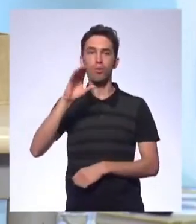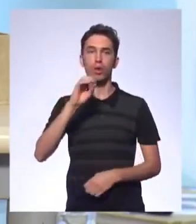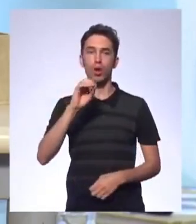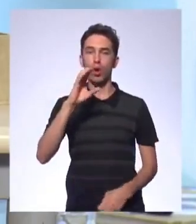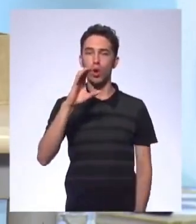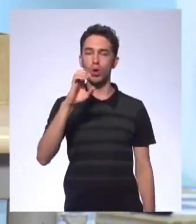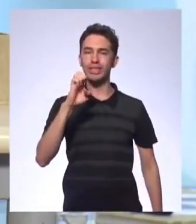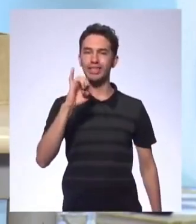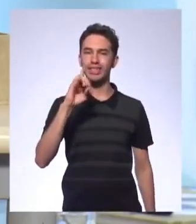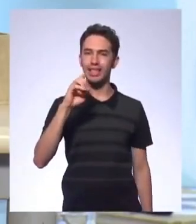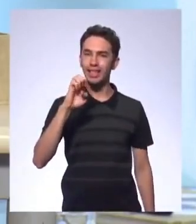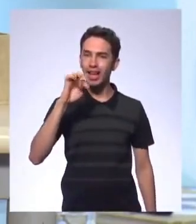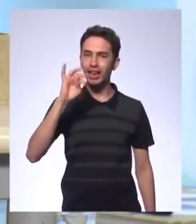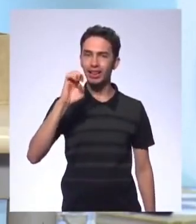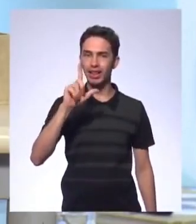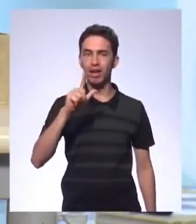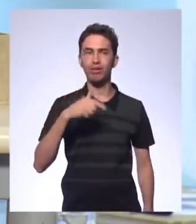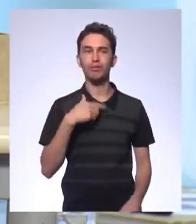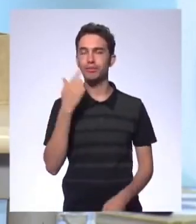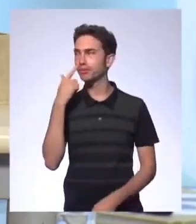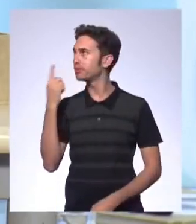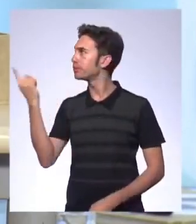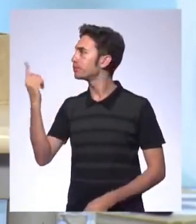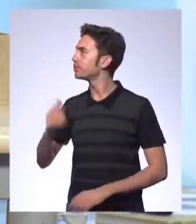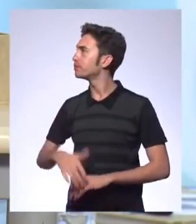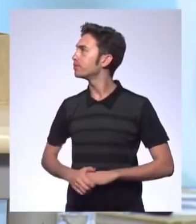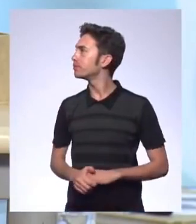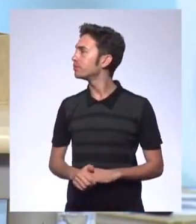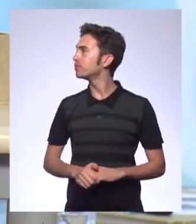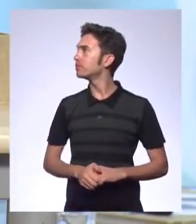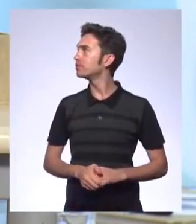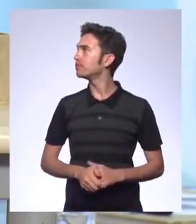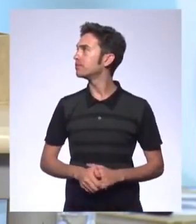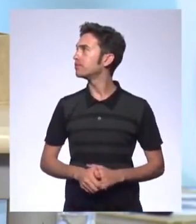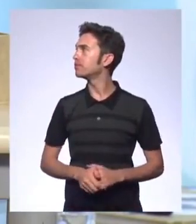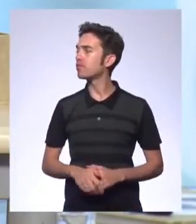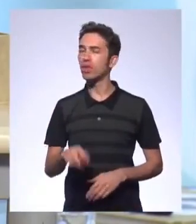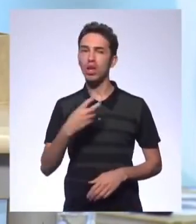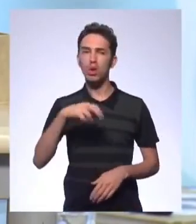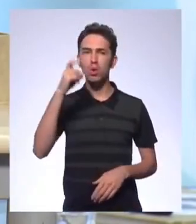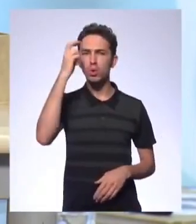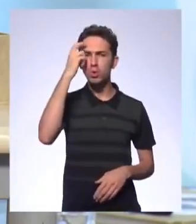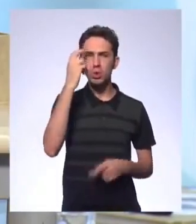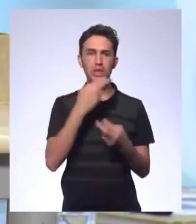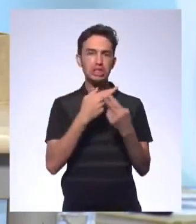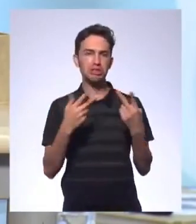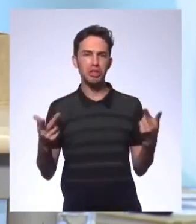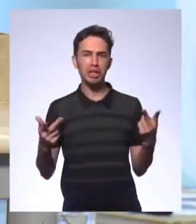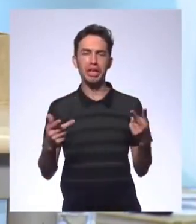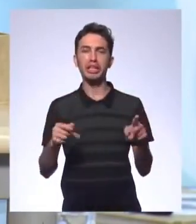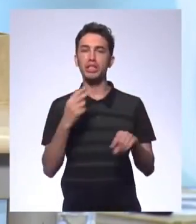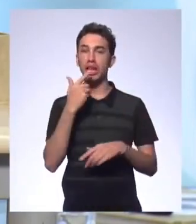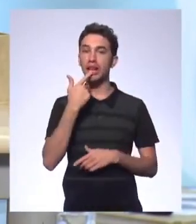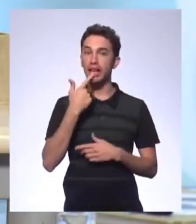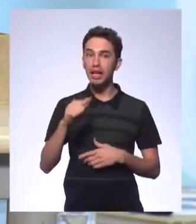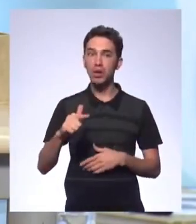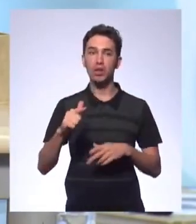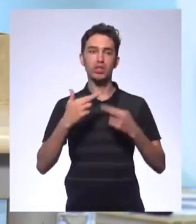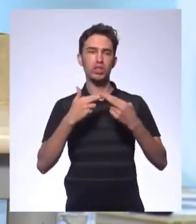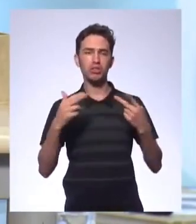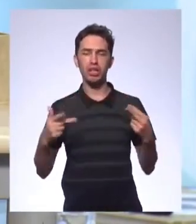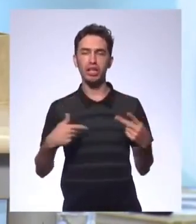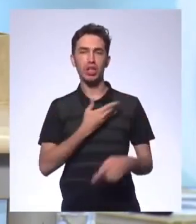que aconteceu? Ó, foi entrando muita gente diferente, cultura diferente, língua diferente, forma de